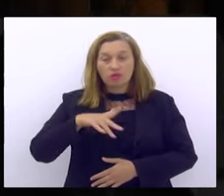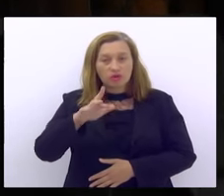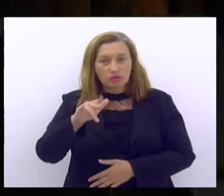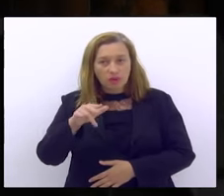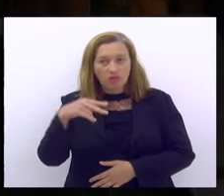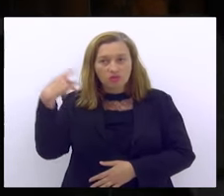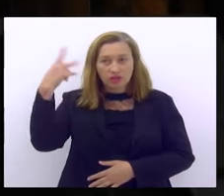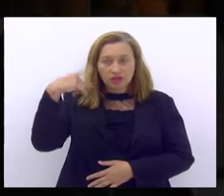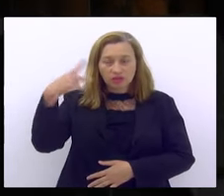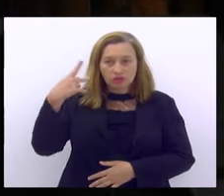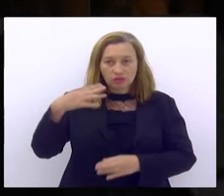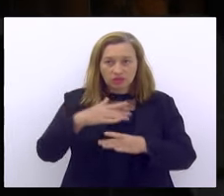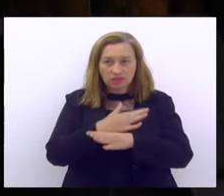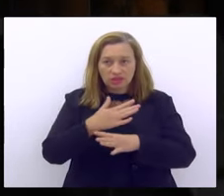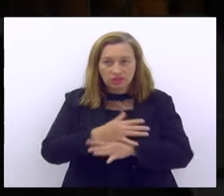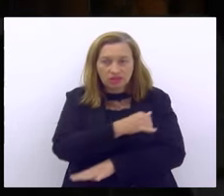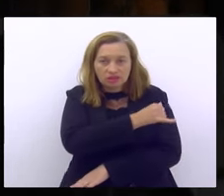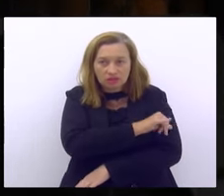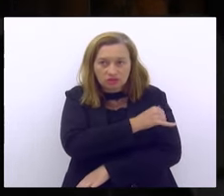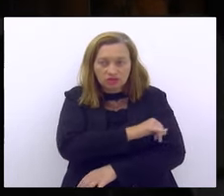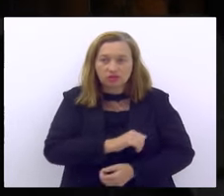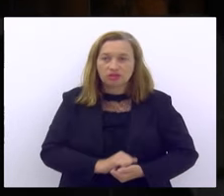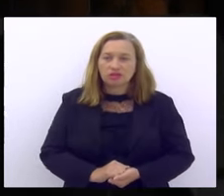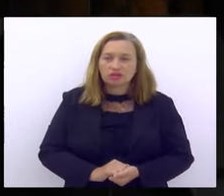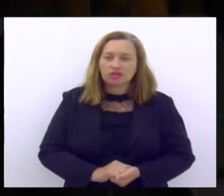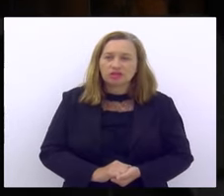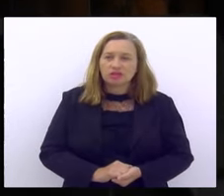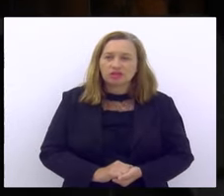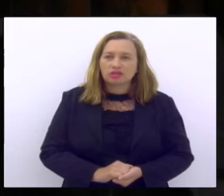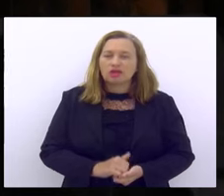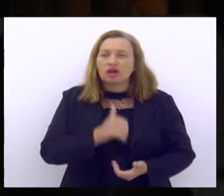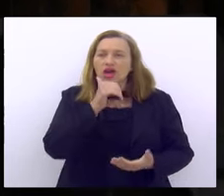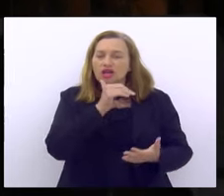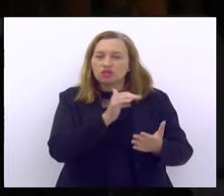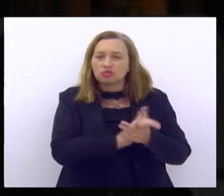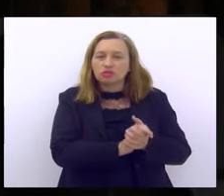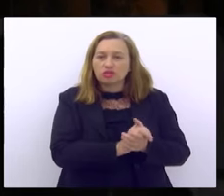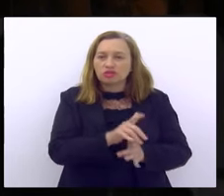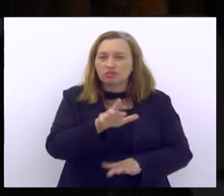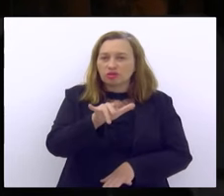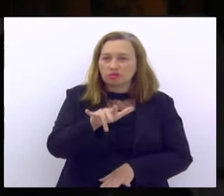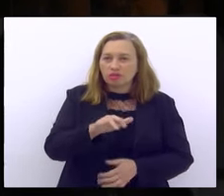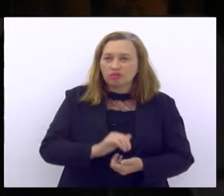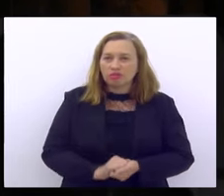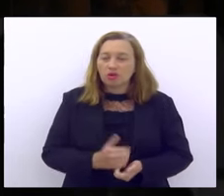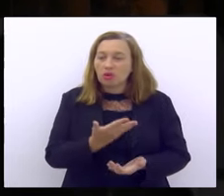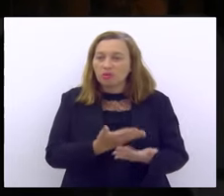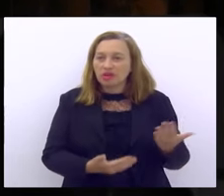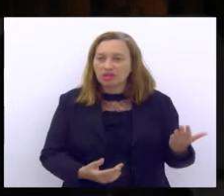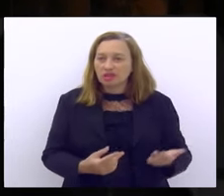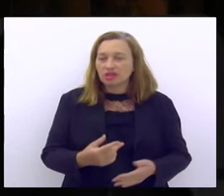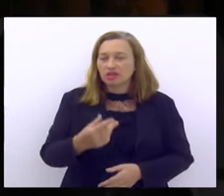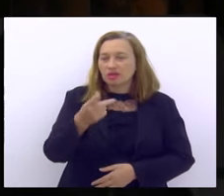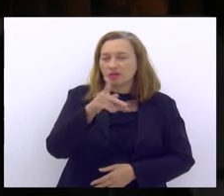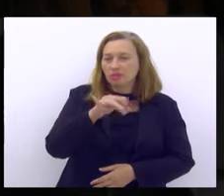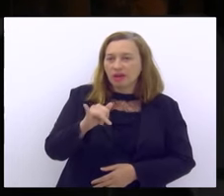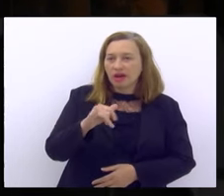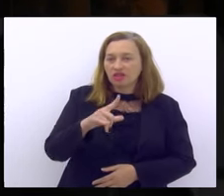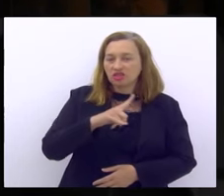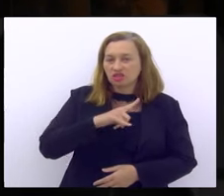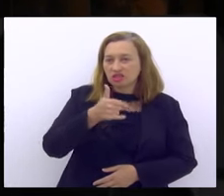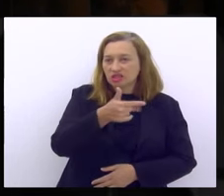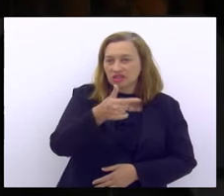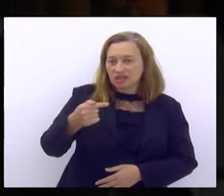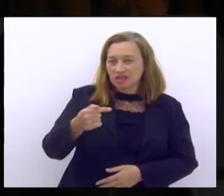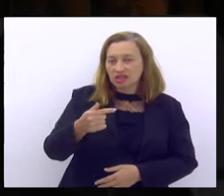a família dele, os meus sobrinhos, a esposa do meu irmão. Eu perdi meu pai, eu tinha 17 anos, o meu irmão 14